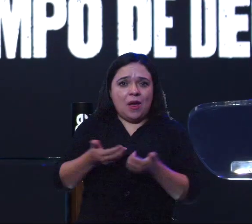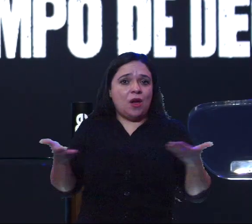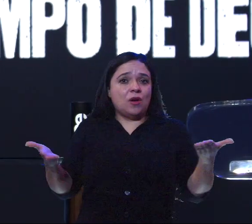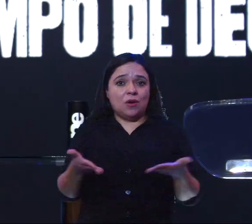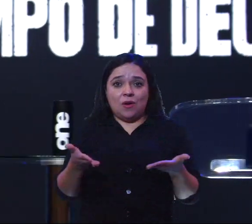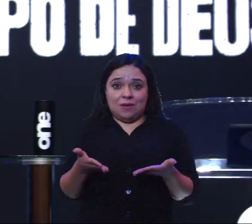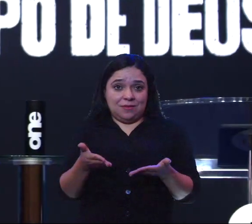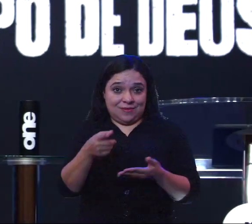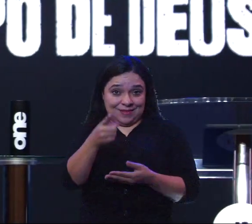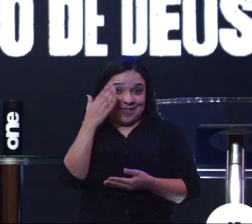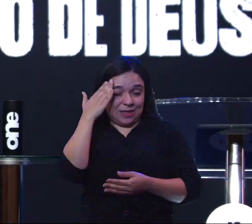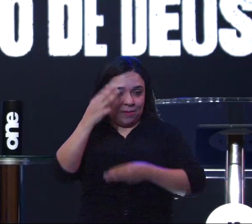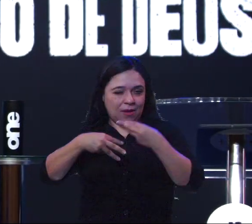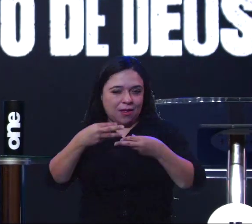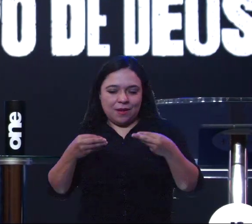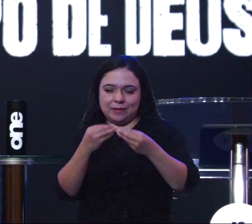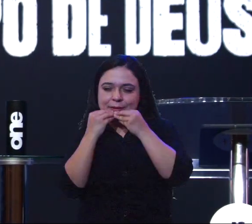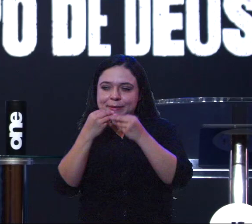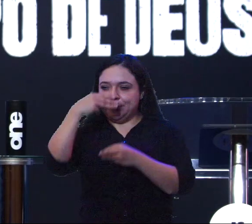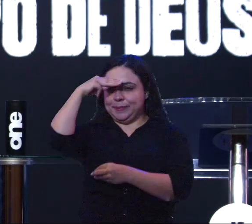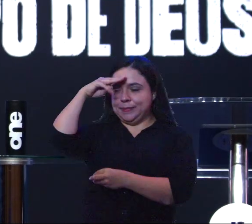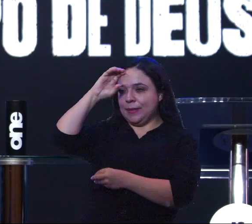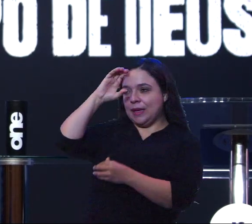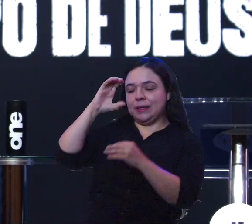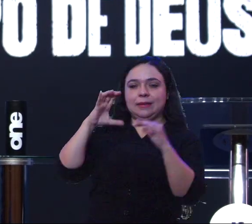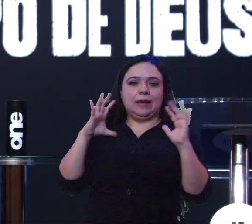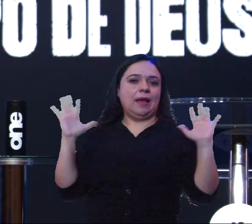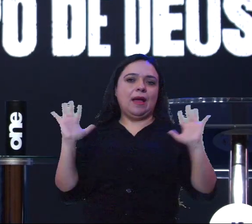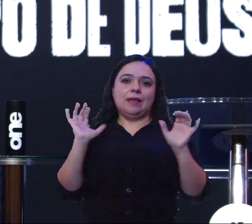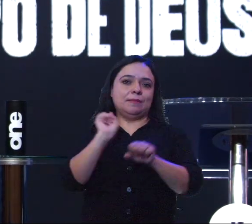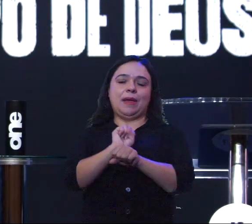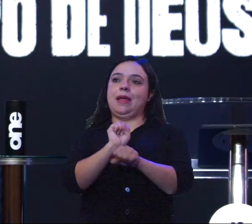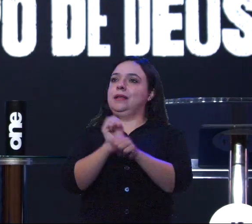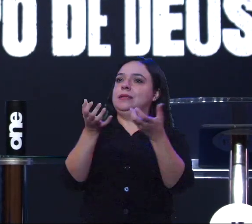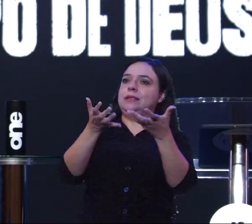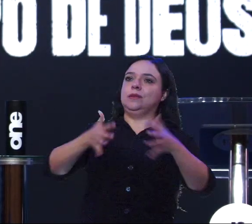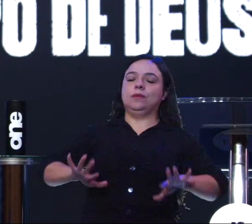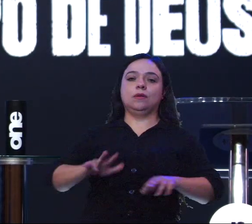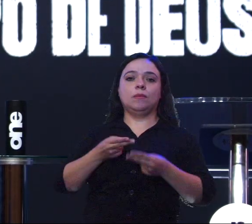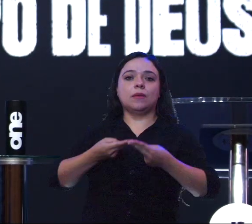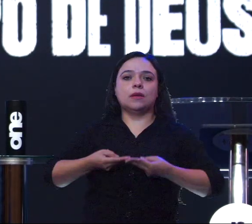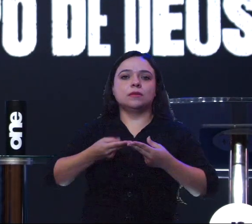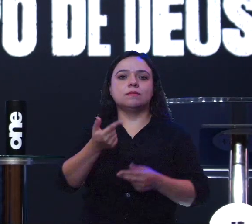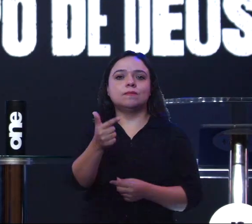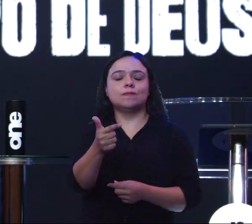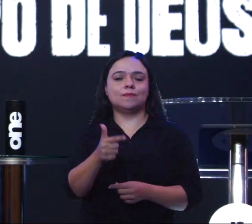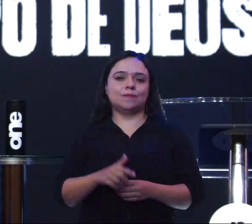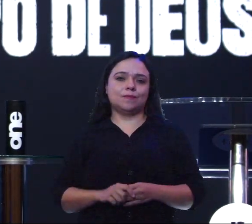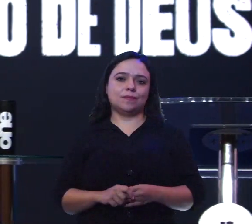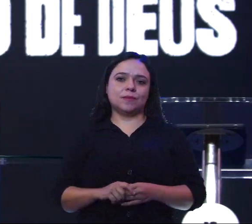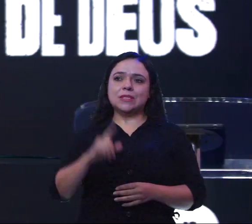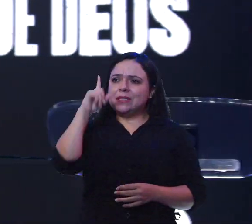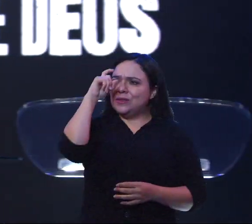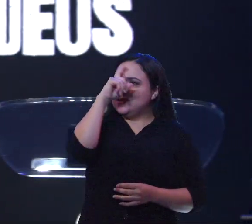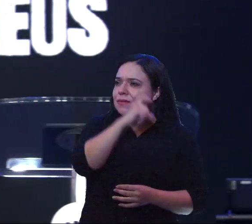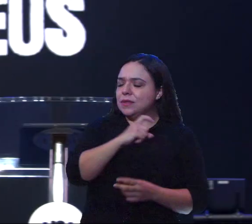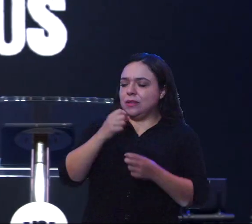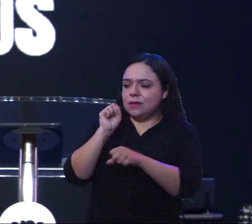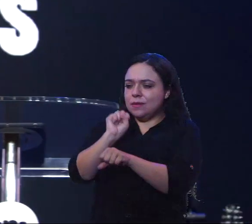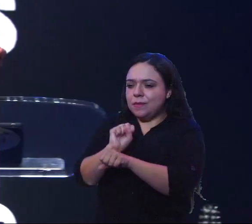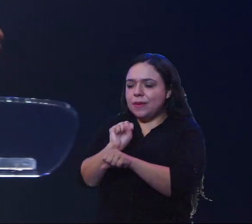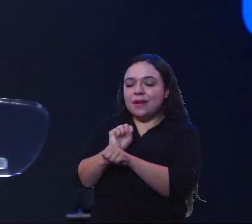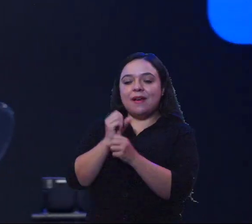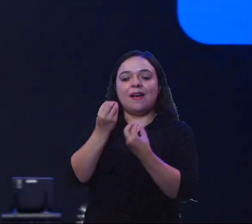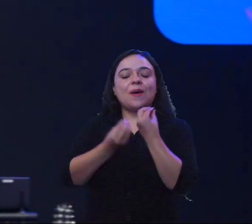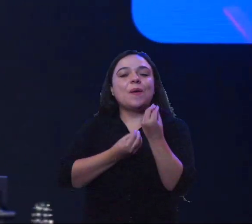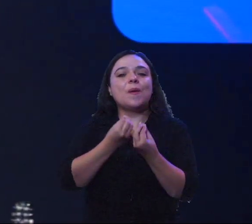geração do miojo e do fast food cada vez é mais complicada, a gente não sabe esperar por mais nada, é difícil esperar, gente. É extremamente complicado, mas